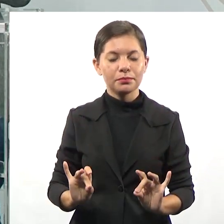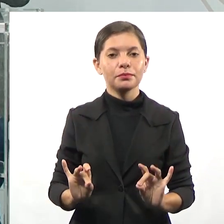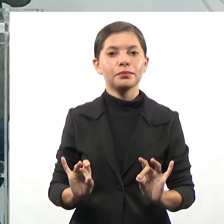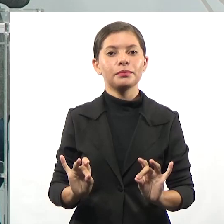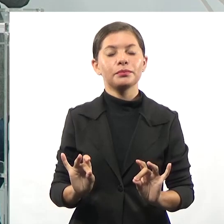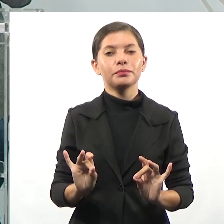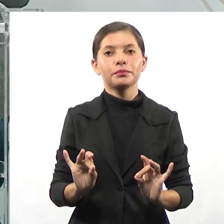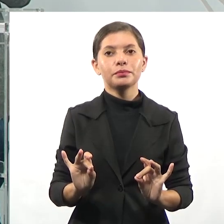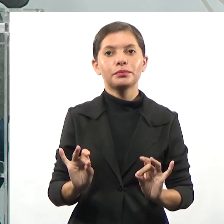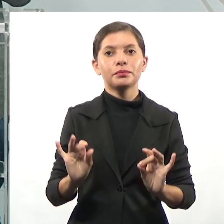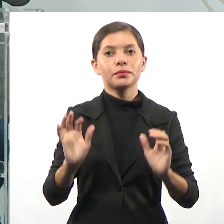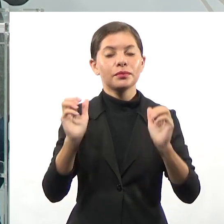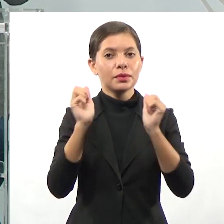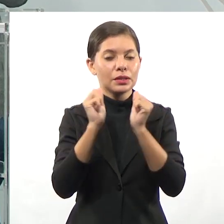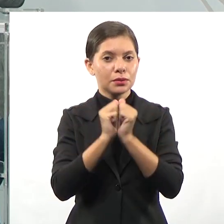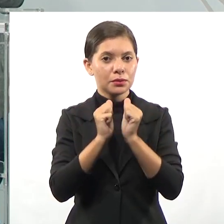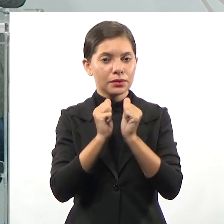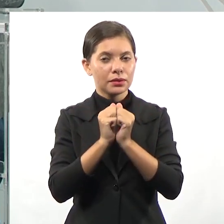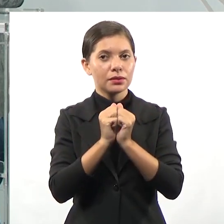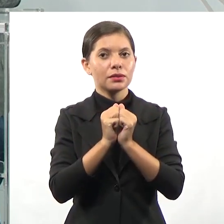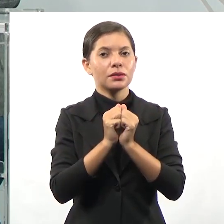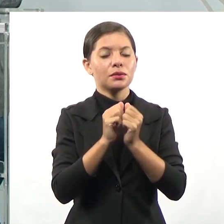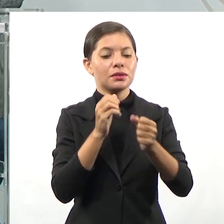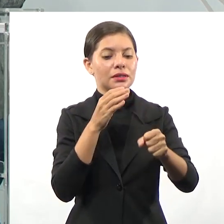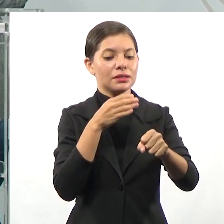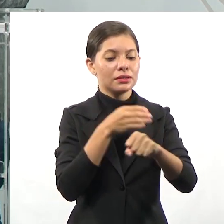que há essa relação